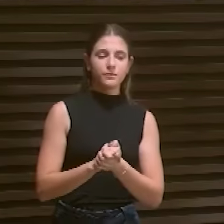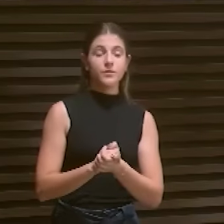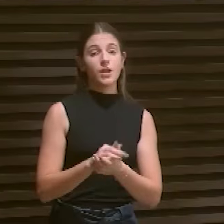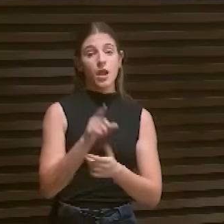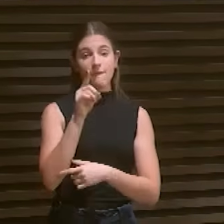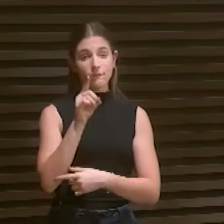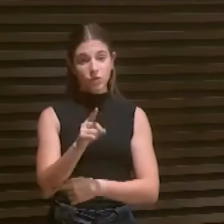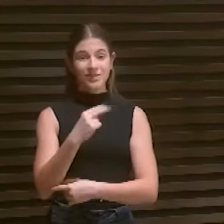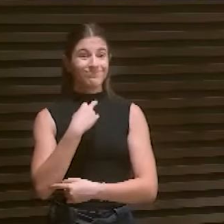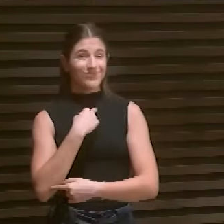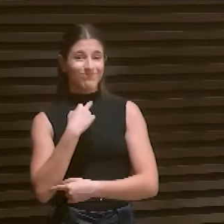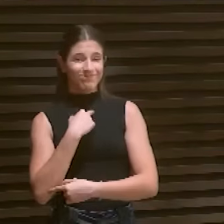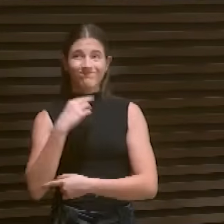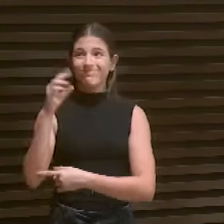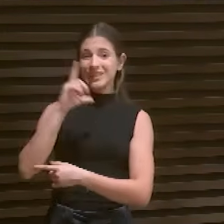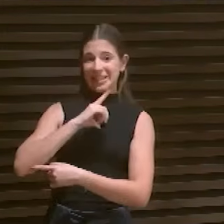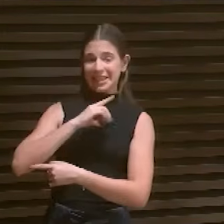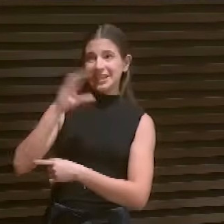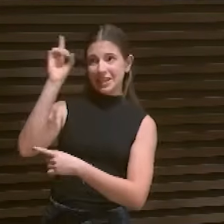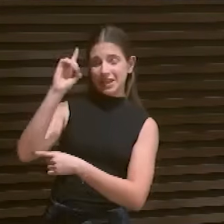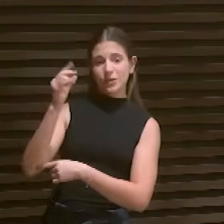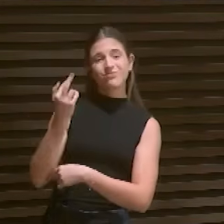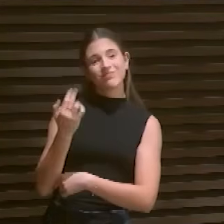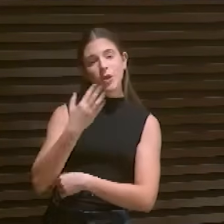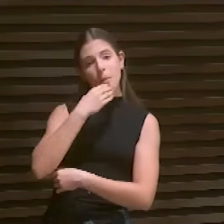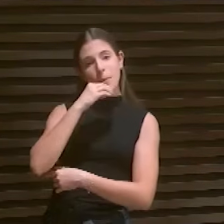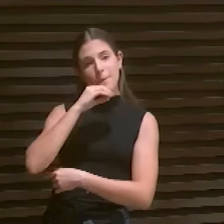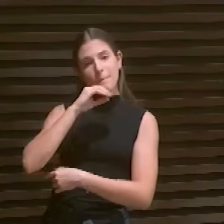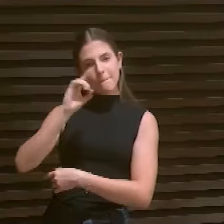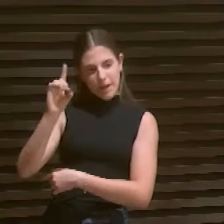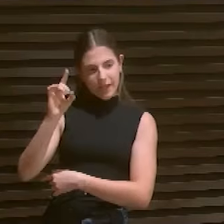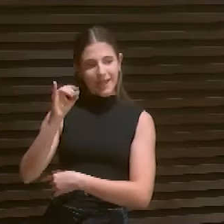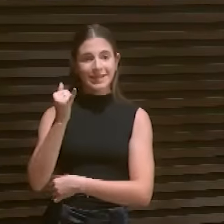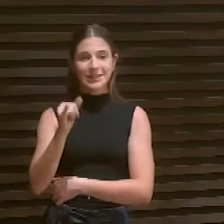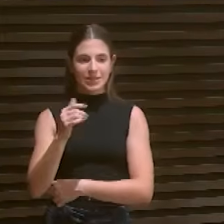não pode ter Deus como pai se não tiver a igreja como mãe.